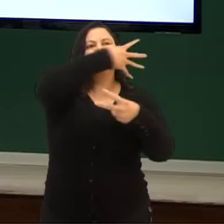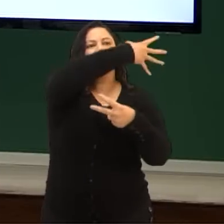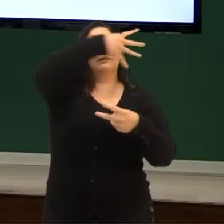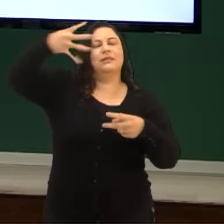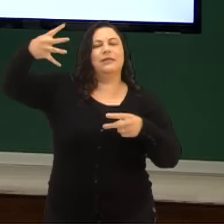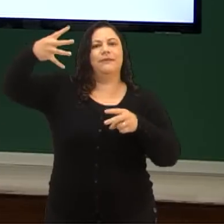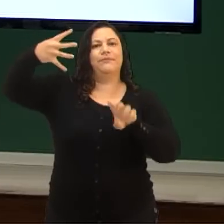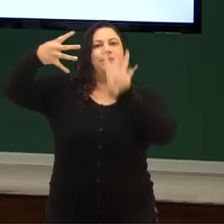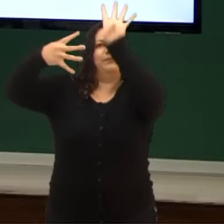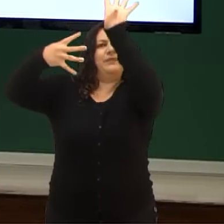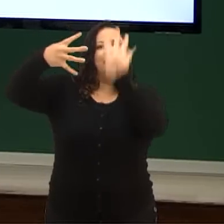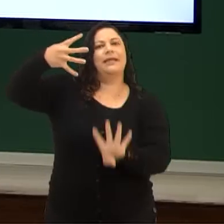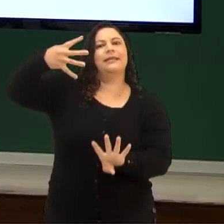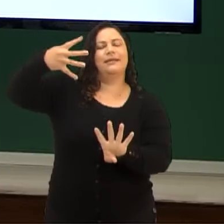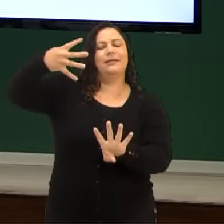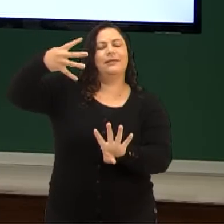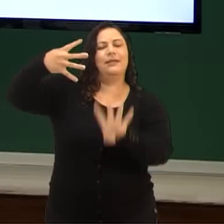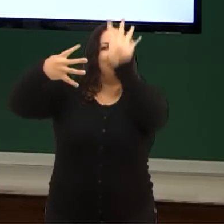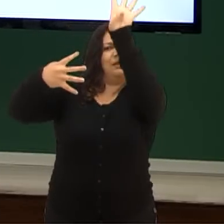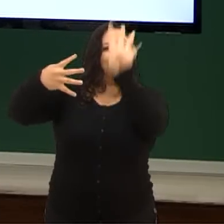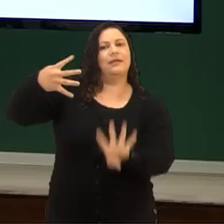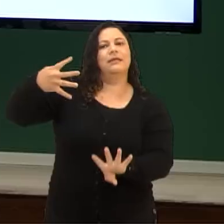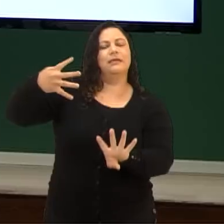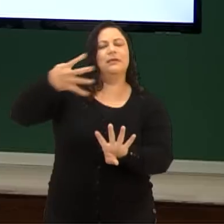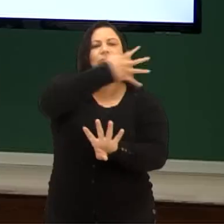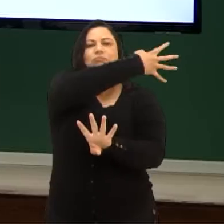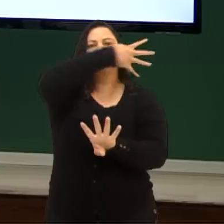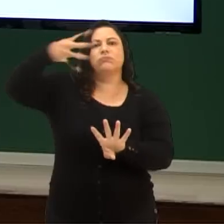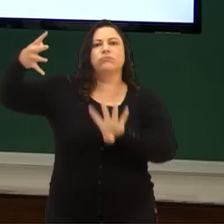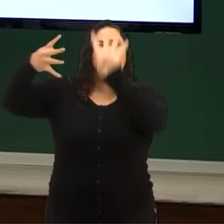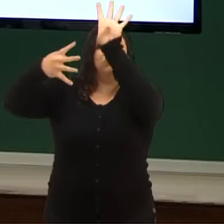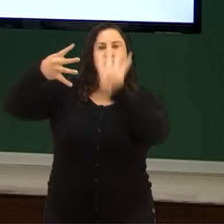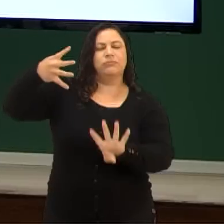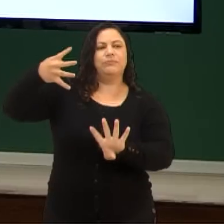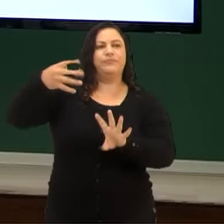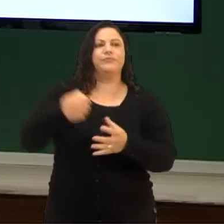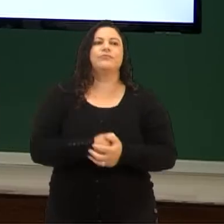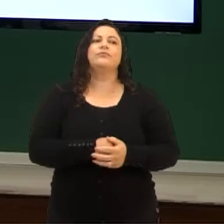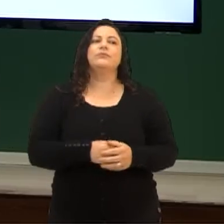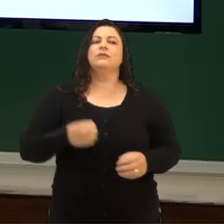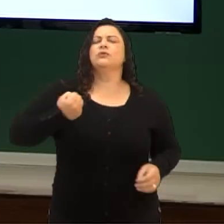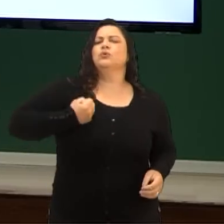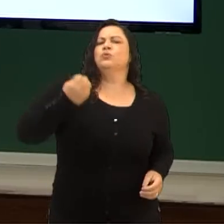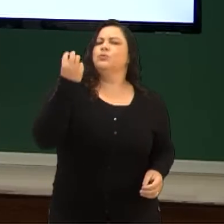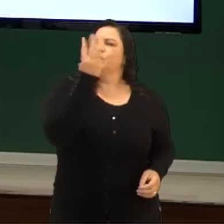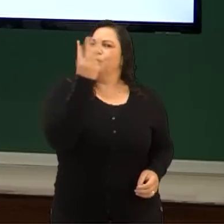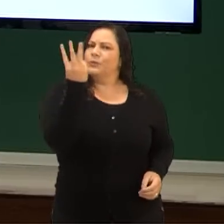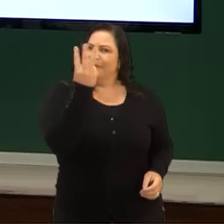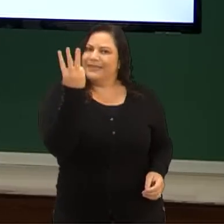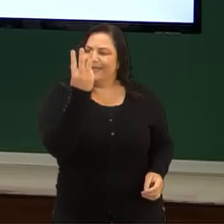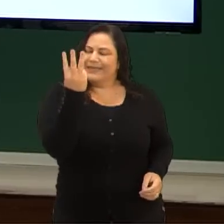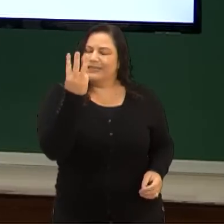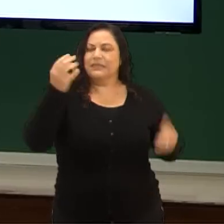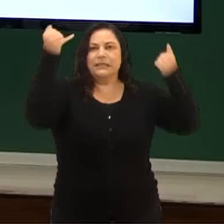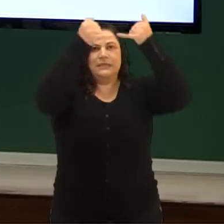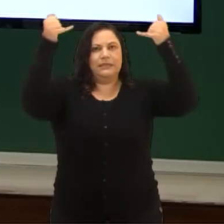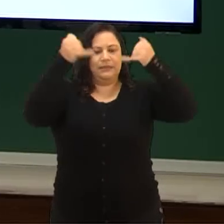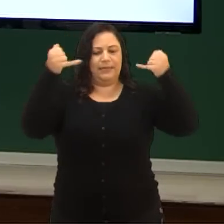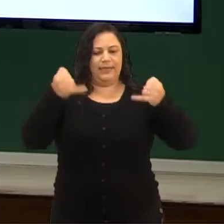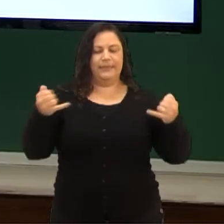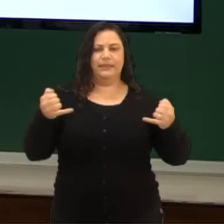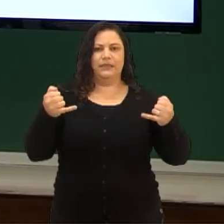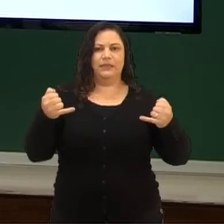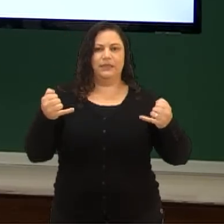né? Olha só, esse número da frente, o 3, representa a linha. E esse 2 aqui representa a coluna. Sempre